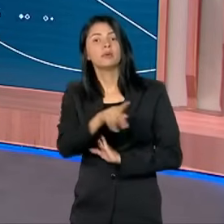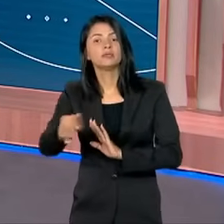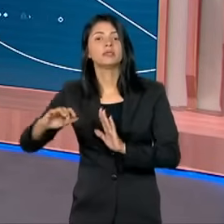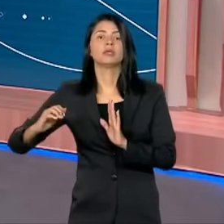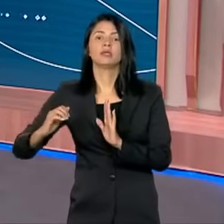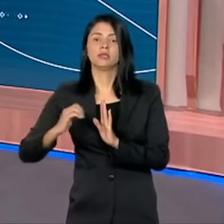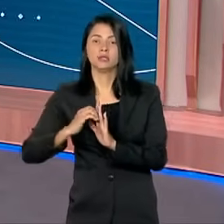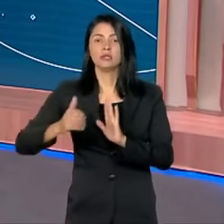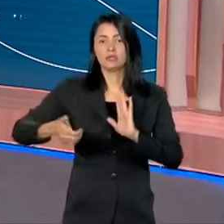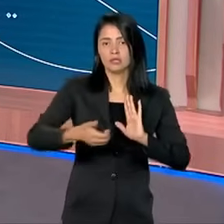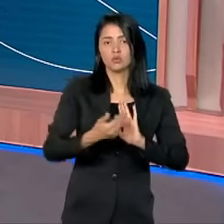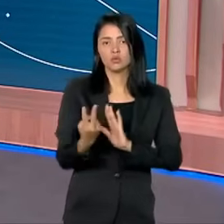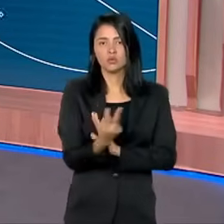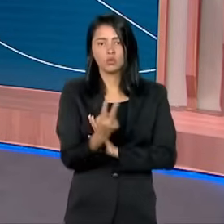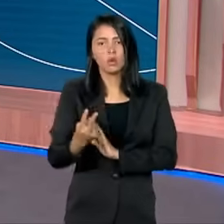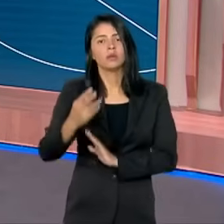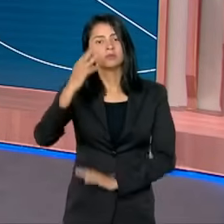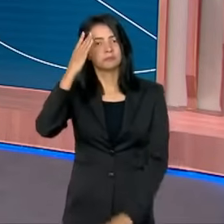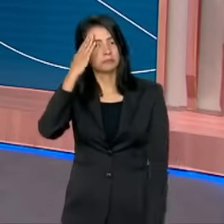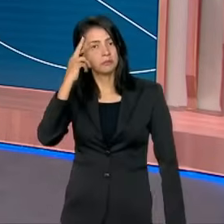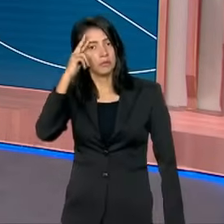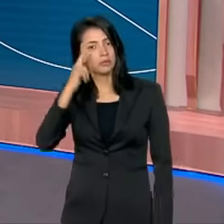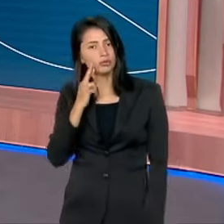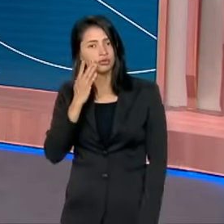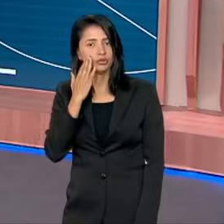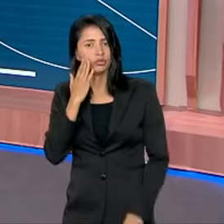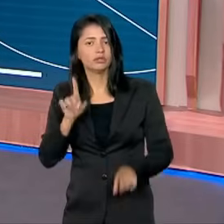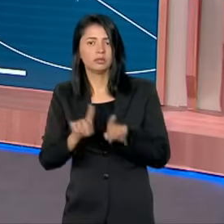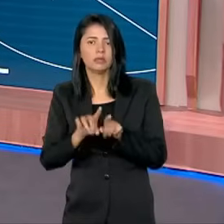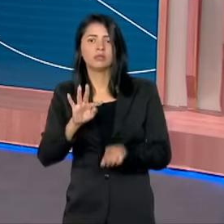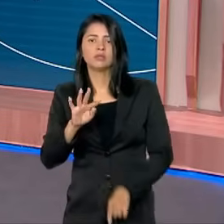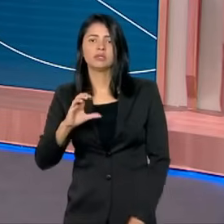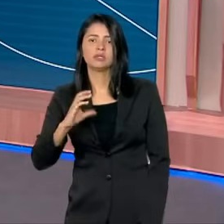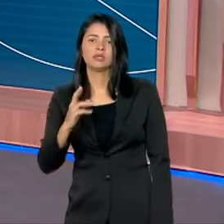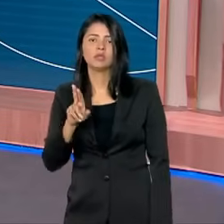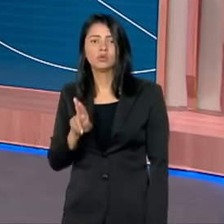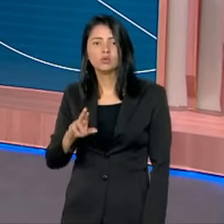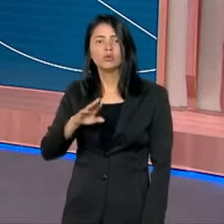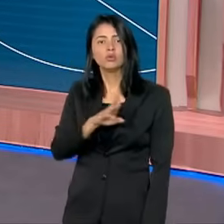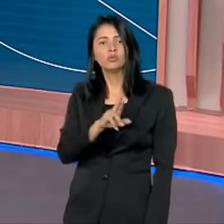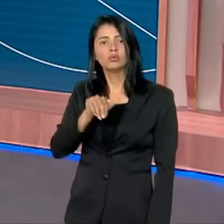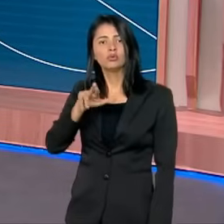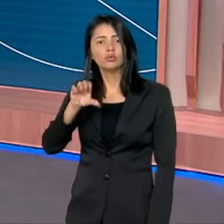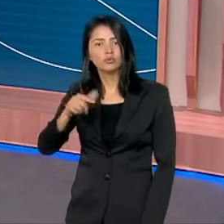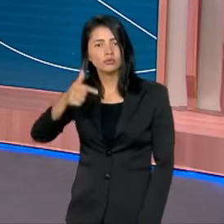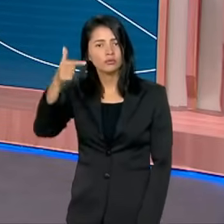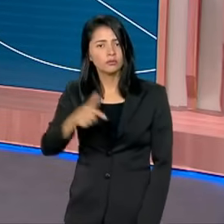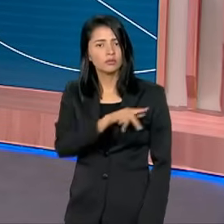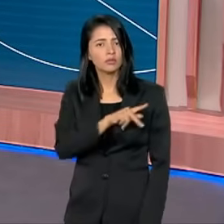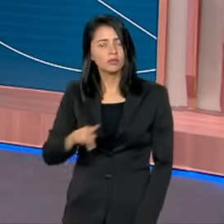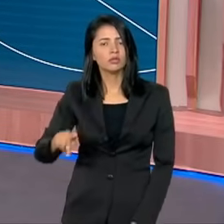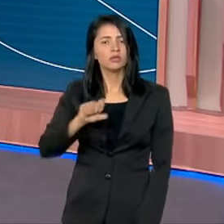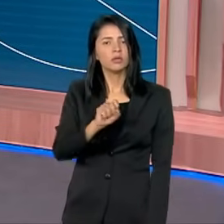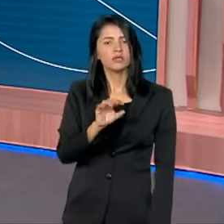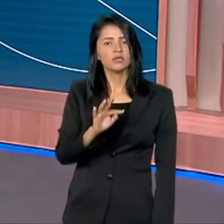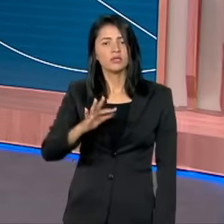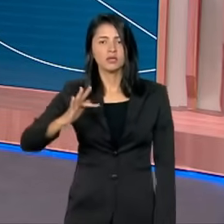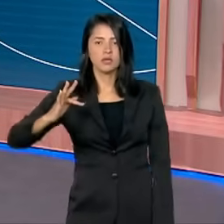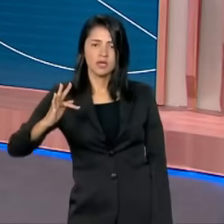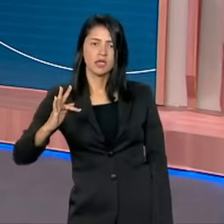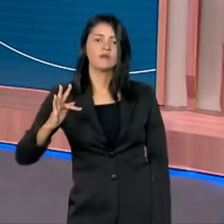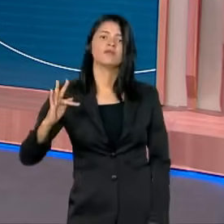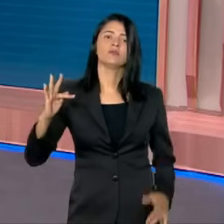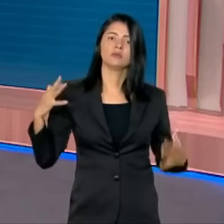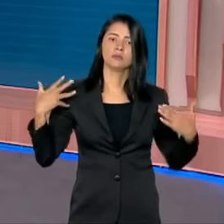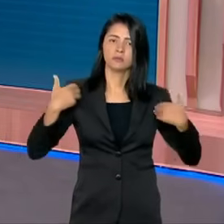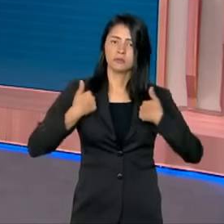do Senado, Rodrigo Pacheco, também o presidente do TCU, Bruno Dantas, e o vice-presidente do Supremo Tribunal Federal, o